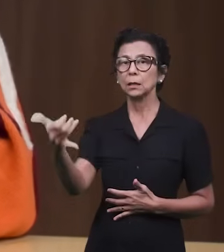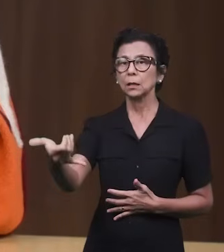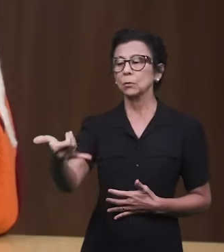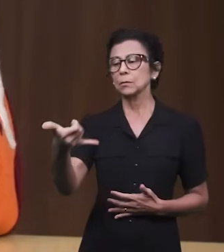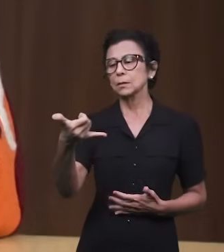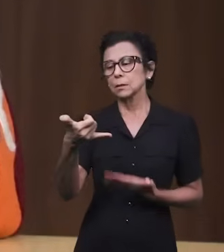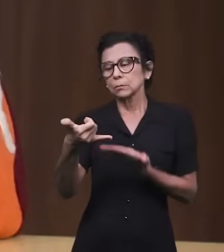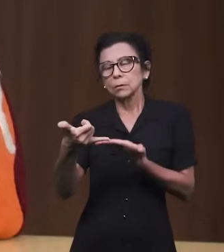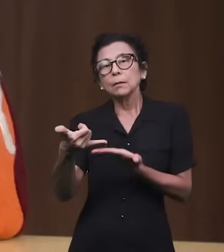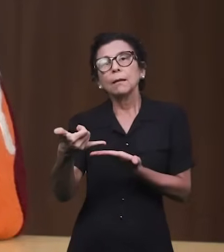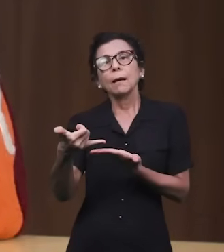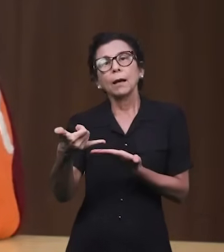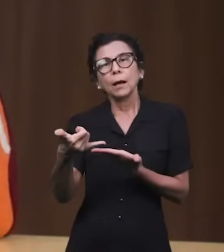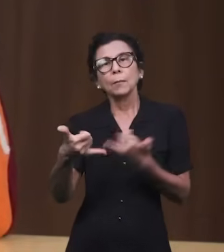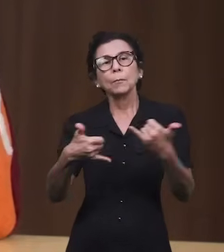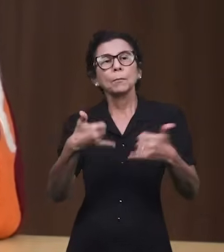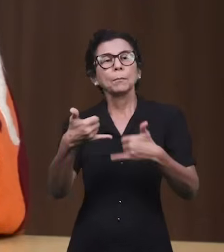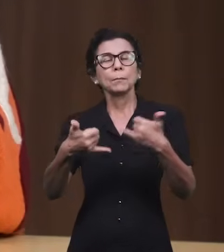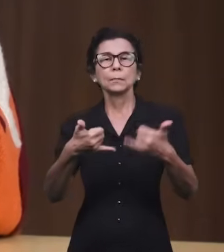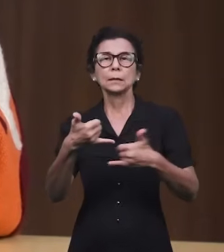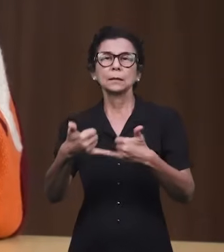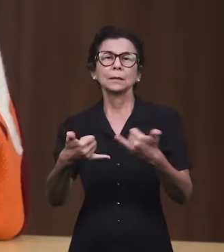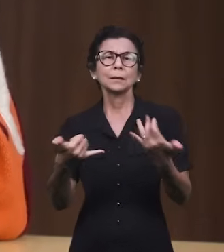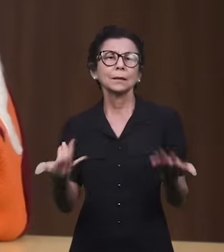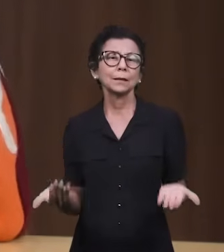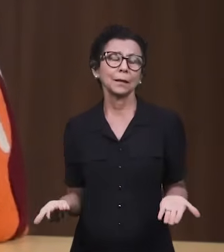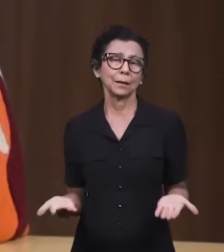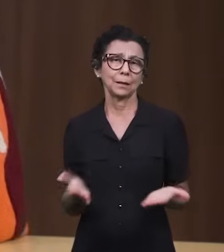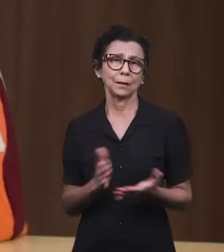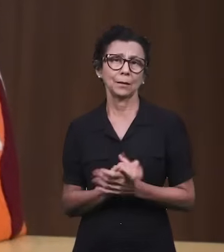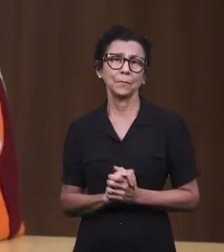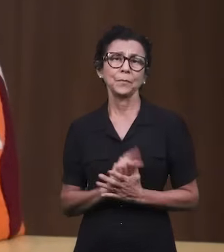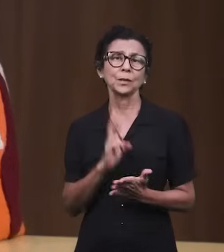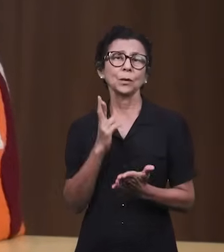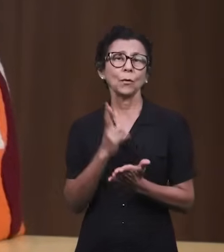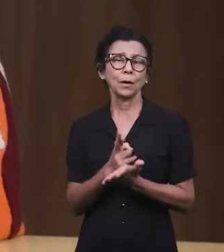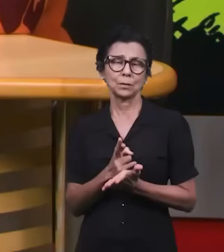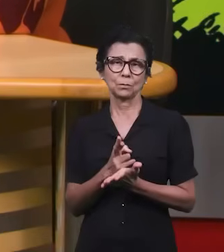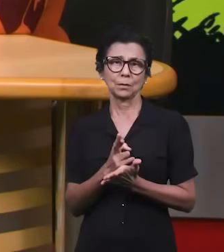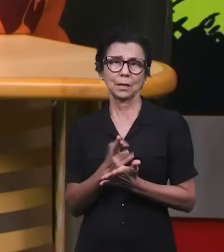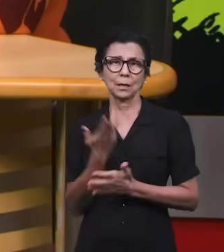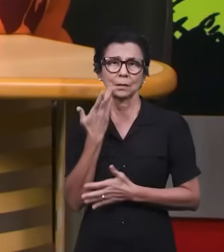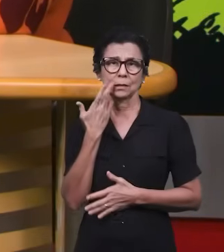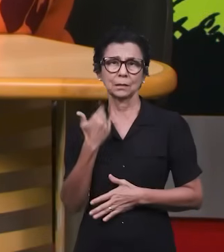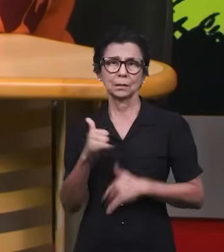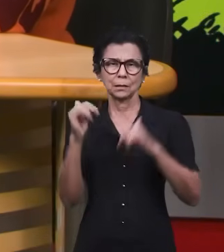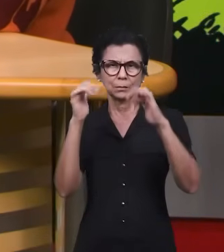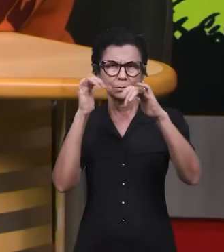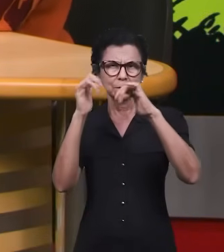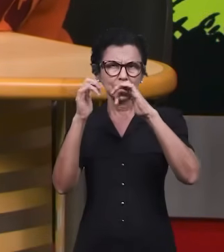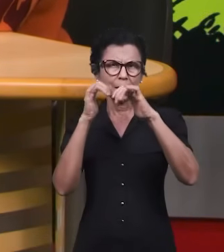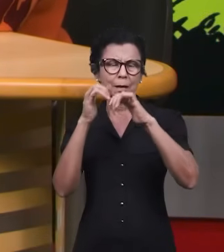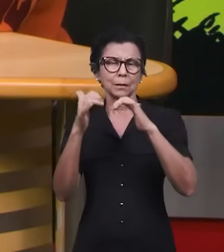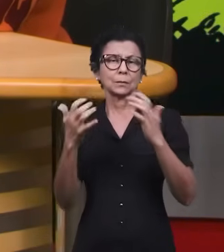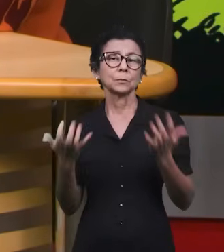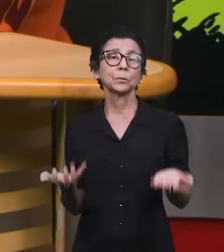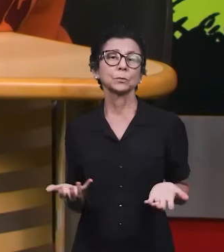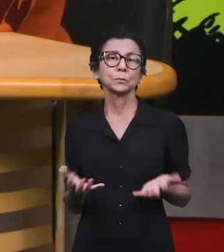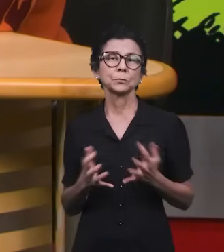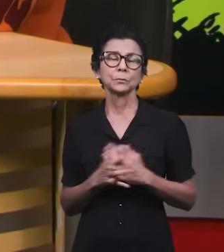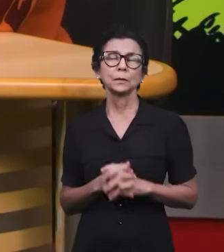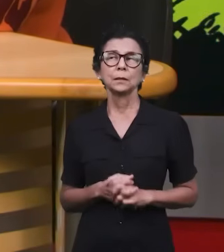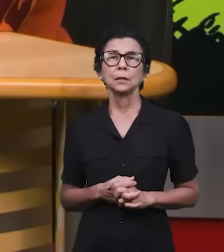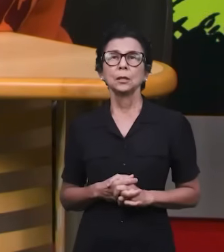entretenimento, passar o tempo ali. O que isso vai provocando no cérebro das crianças? O que acontece, né? A